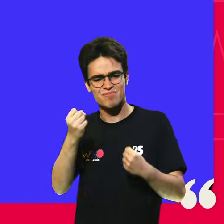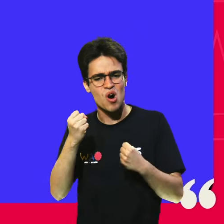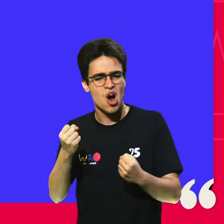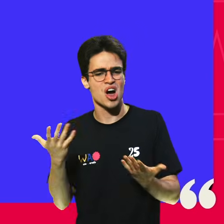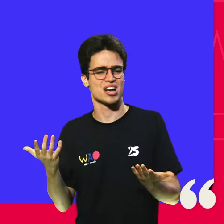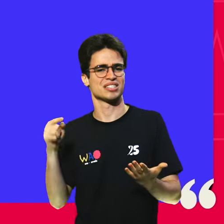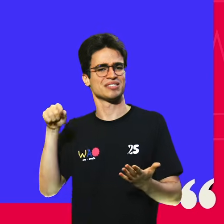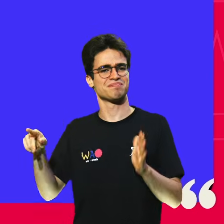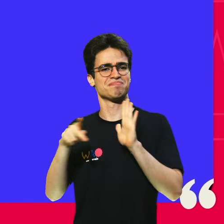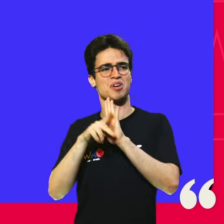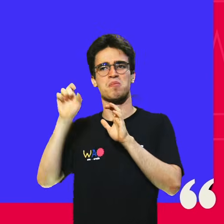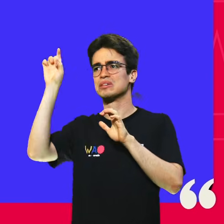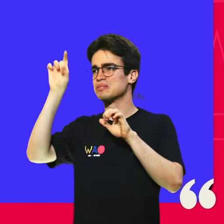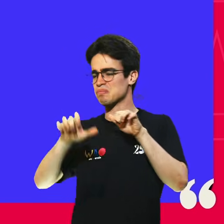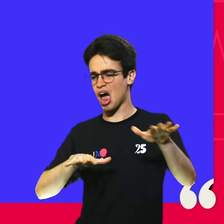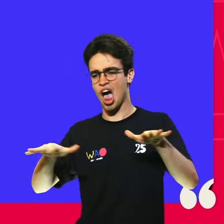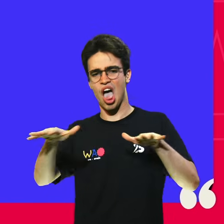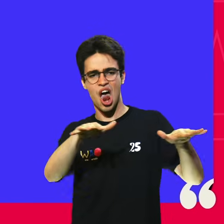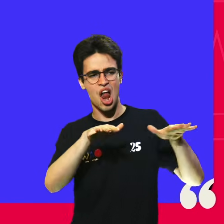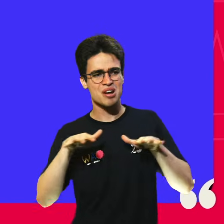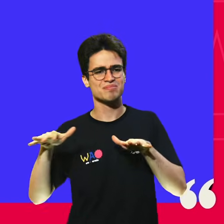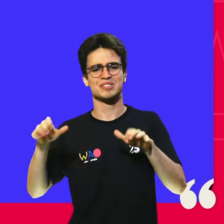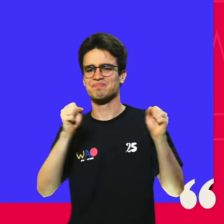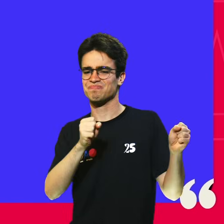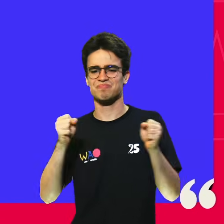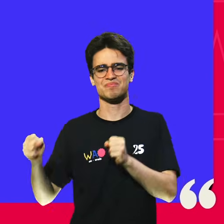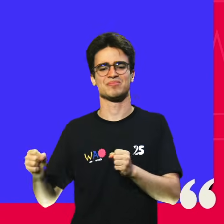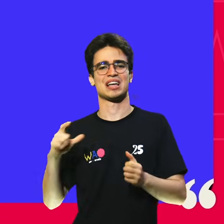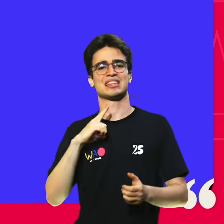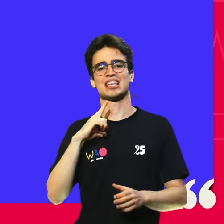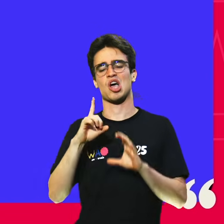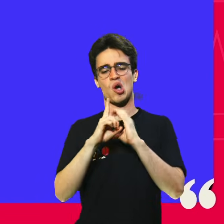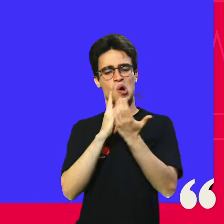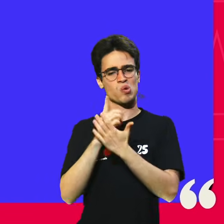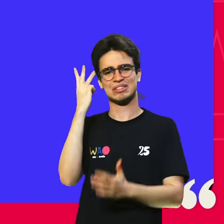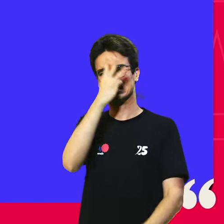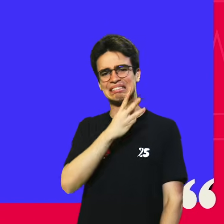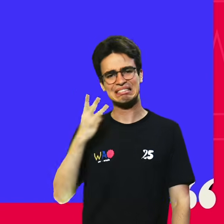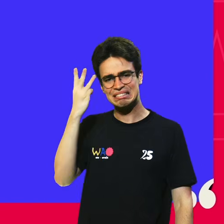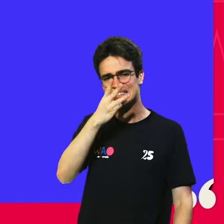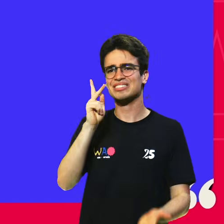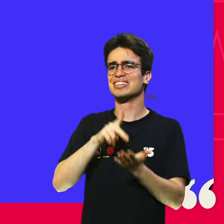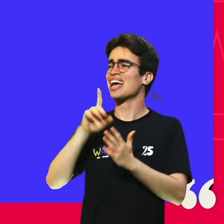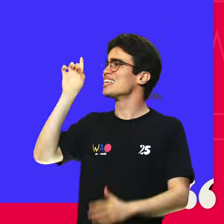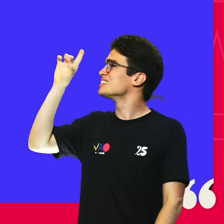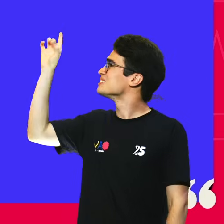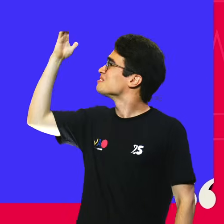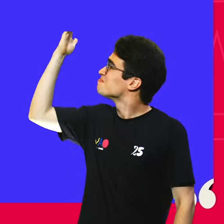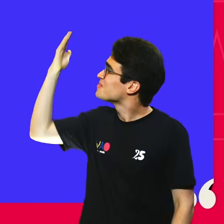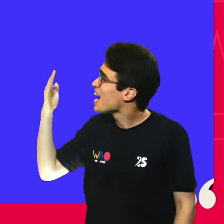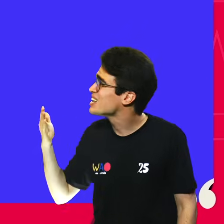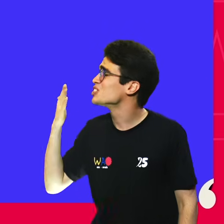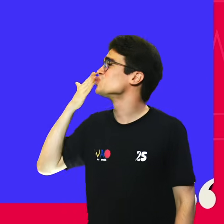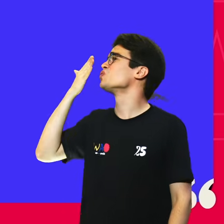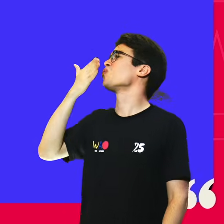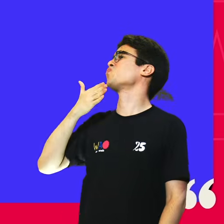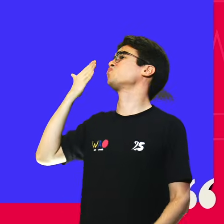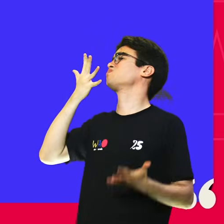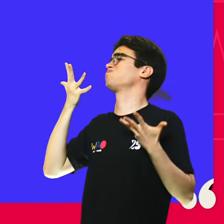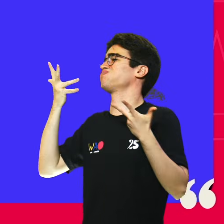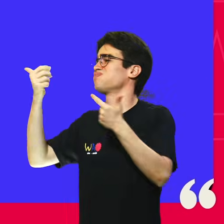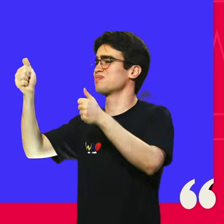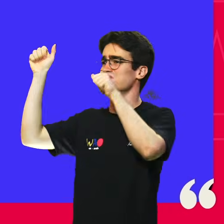um movimento de Deus, algo poderoso de Deus aqui. 3 horas de culto, uma presença doce do Espírito